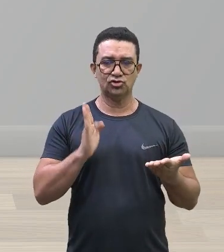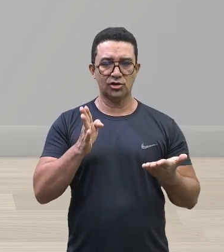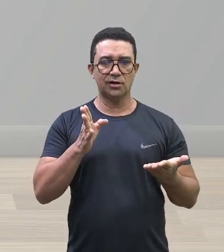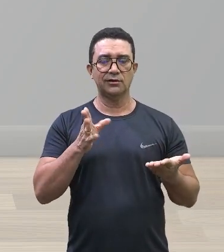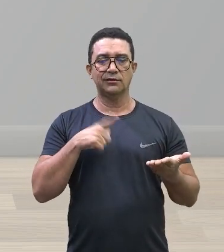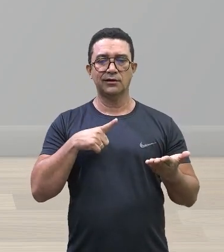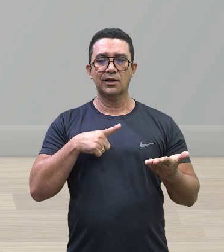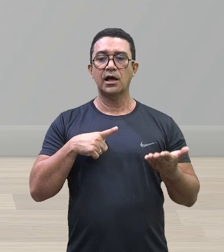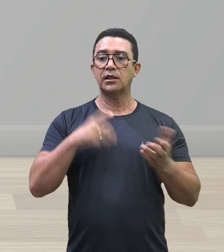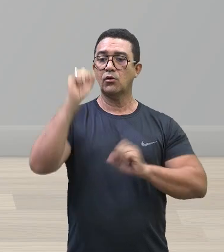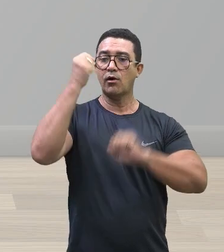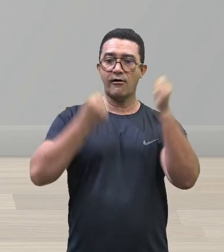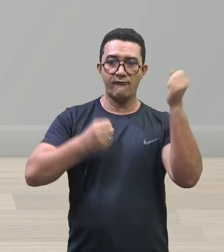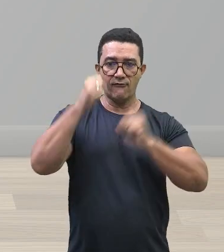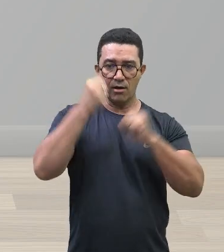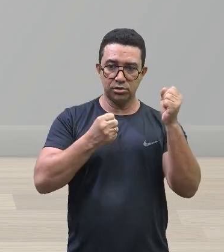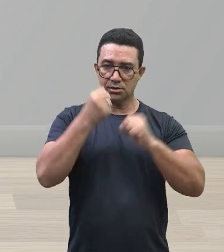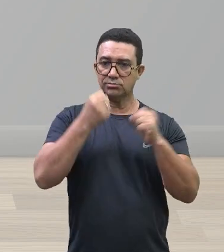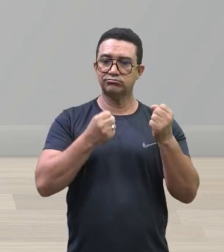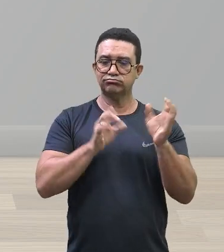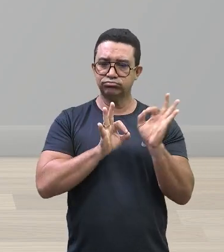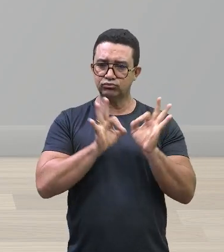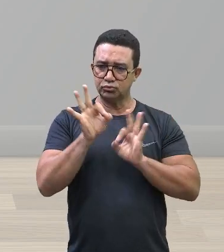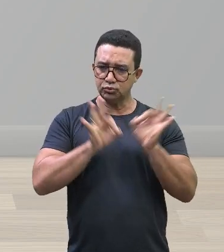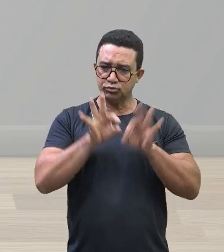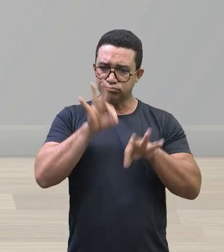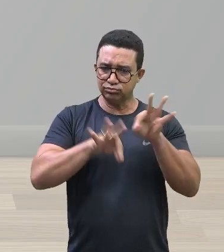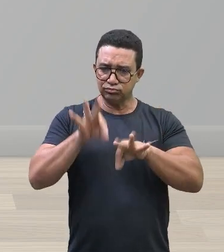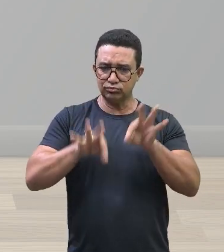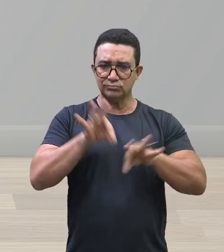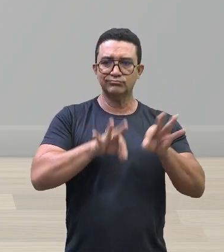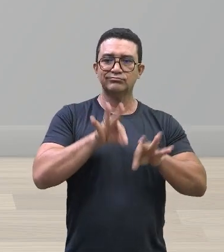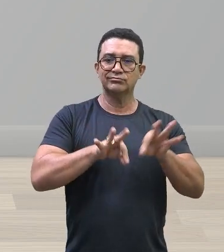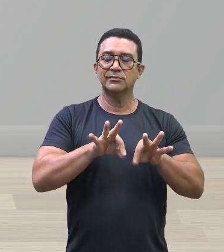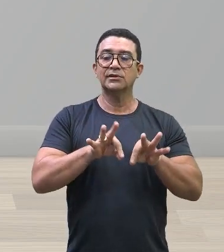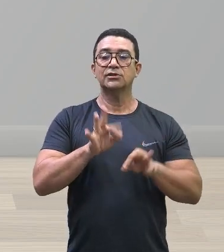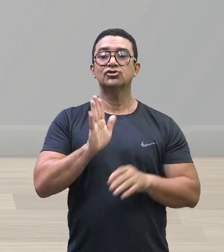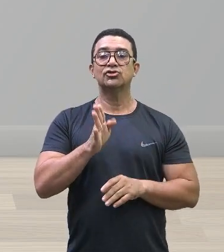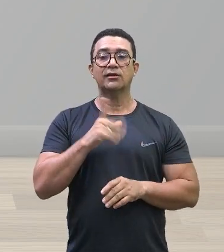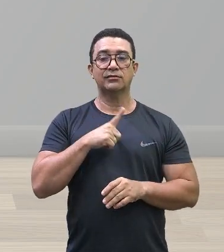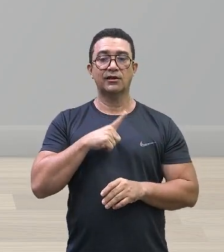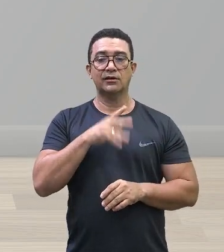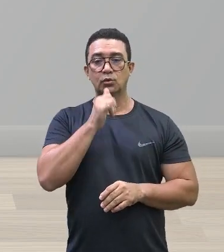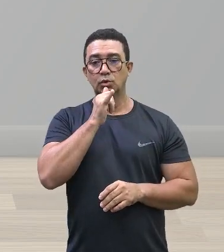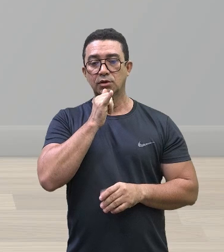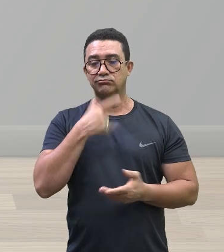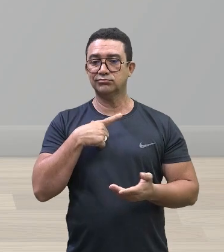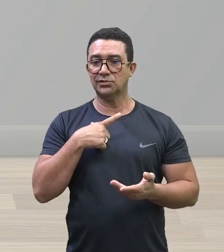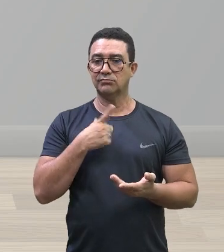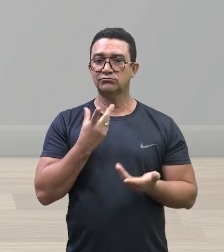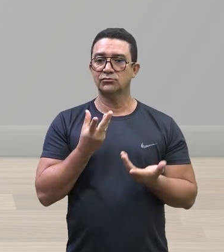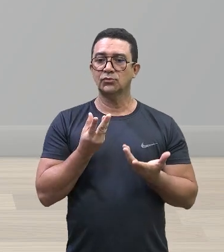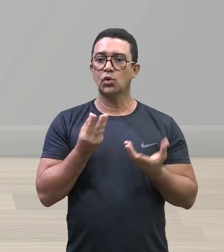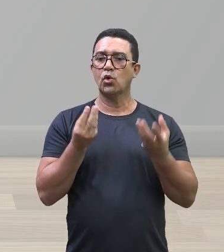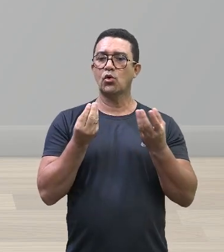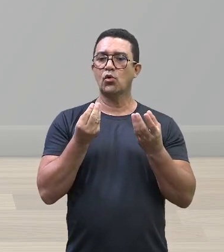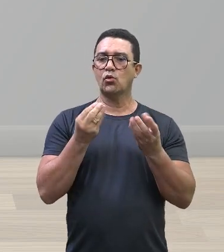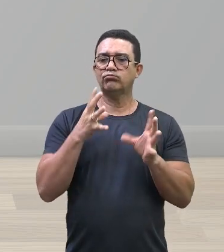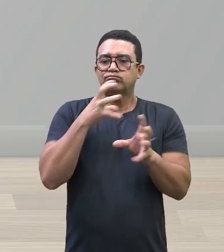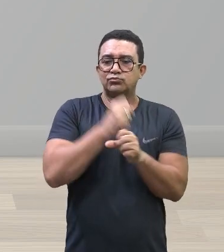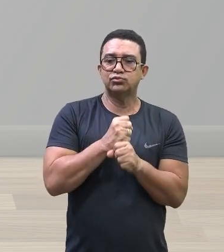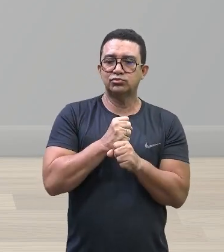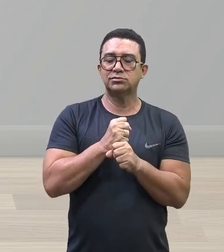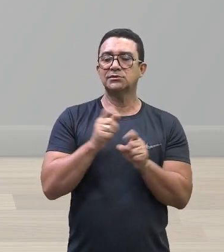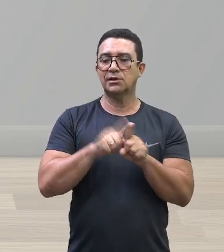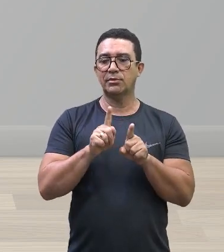utiliza, a indústria que fabrica esse tipo de equipamento já, acaba agregando ao valor do equipamento também esse conceito